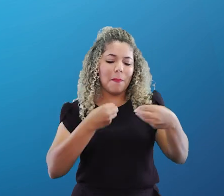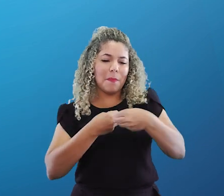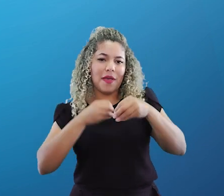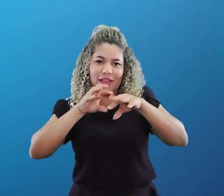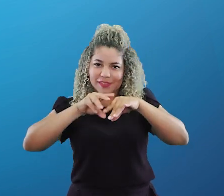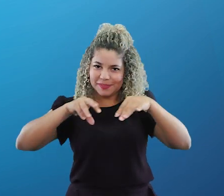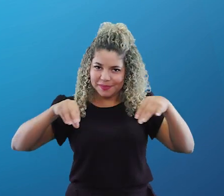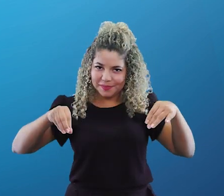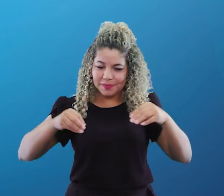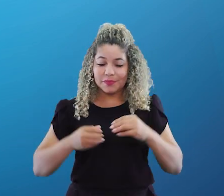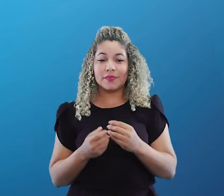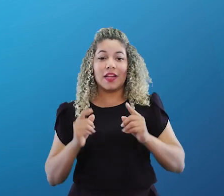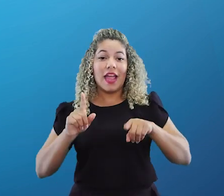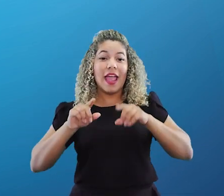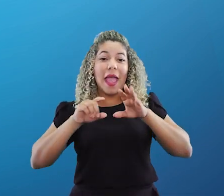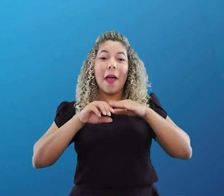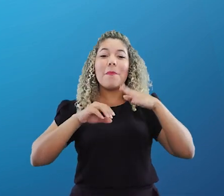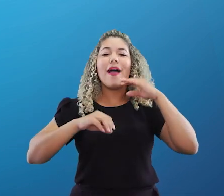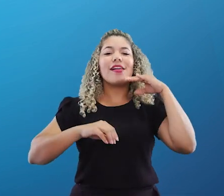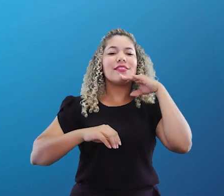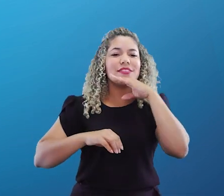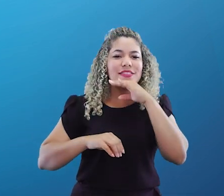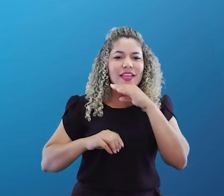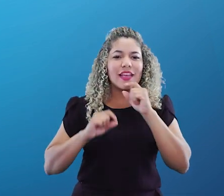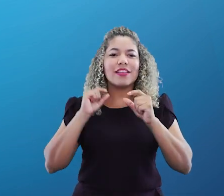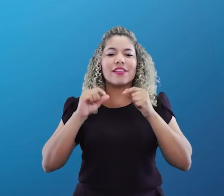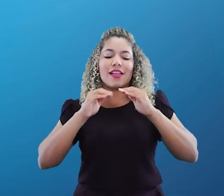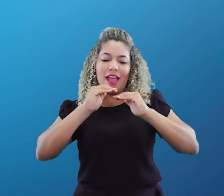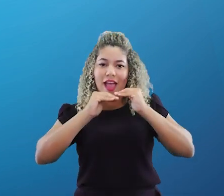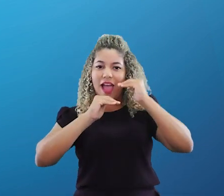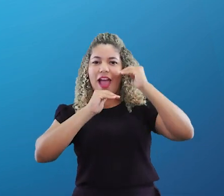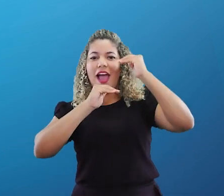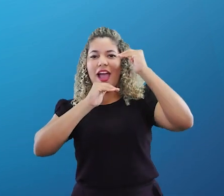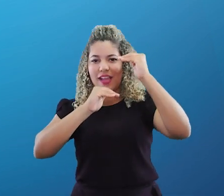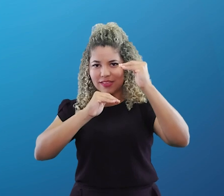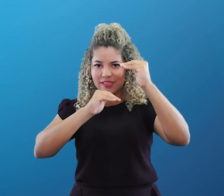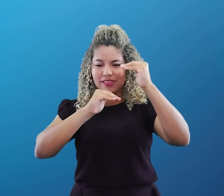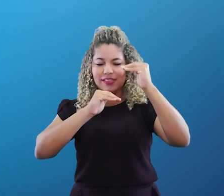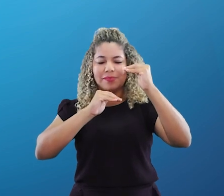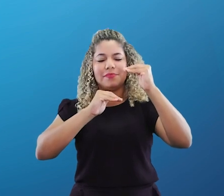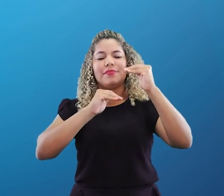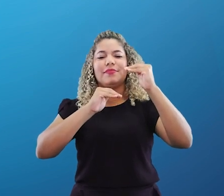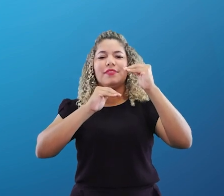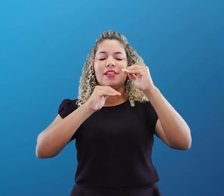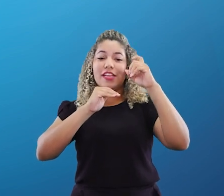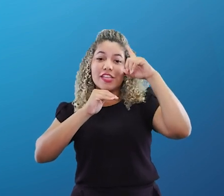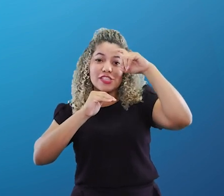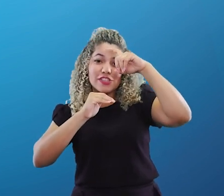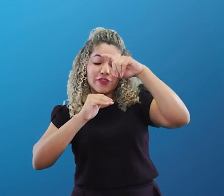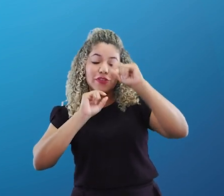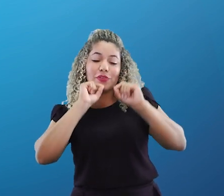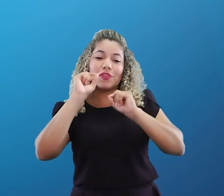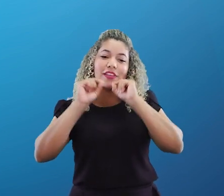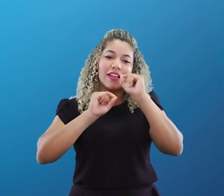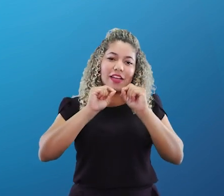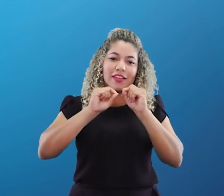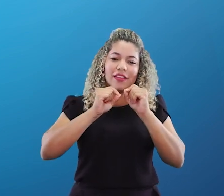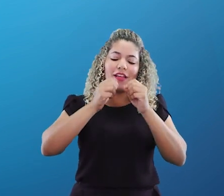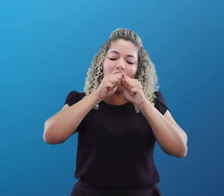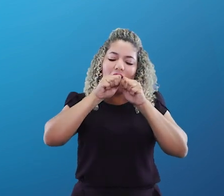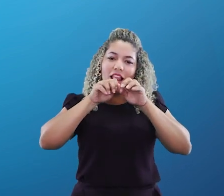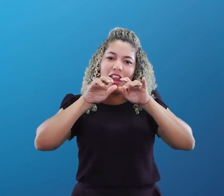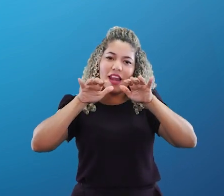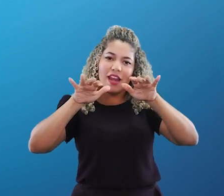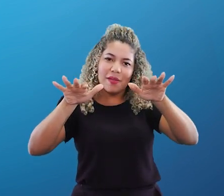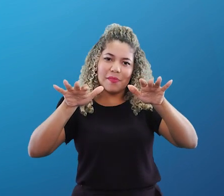solo, enquanto a camada mais quente do ar predomina acima da mencionada camada fria, dificultando assim a dispersão dos